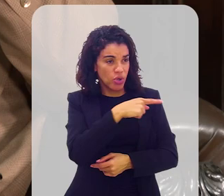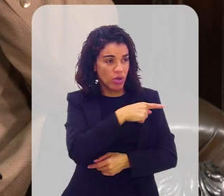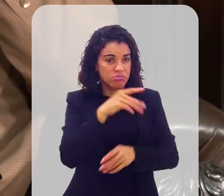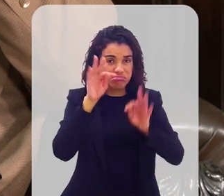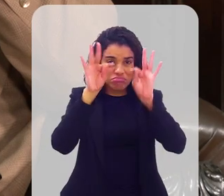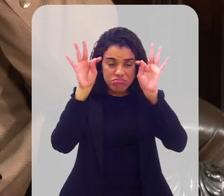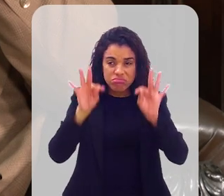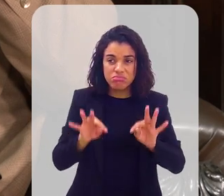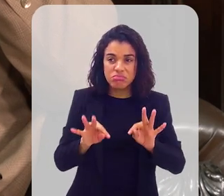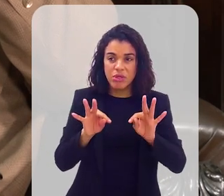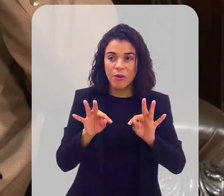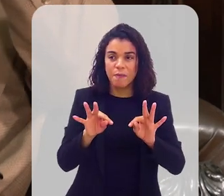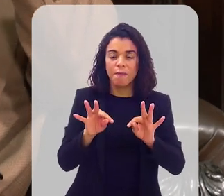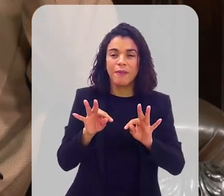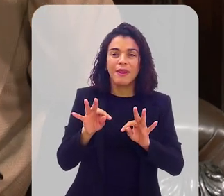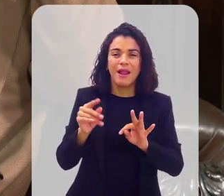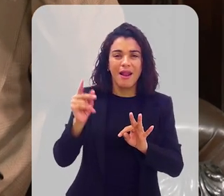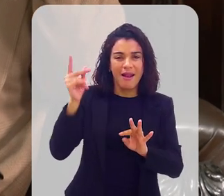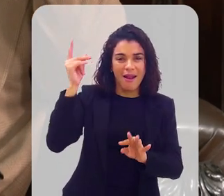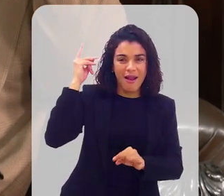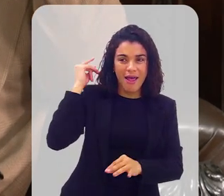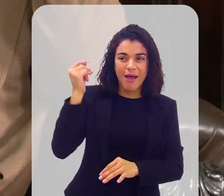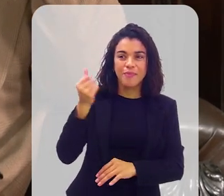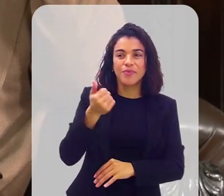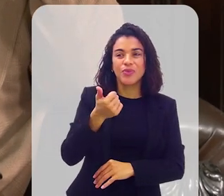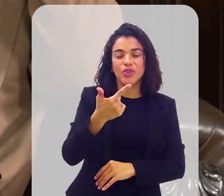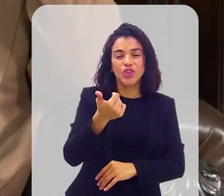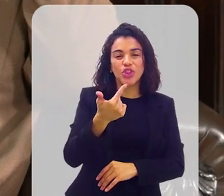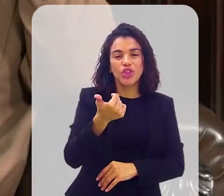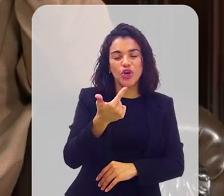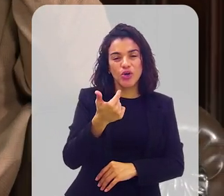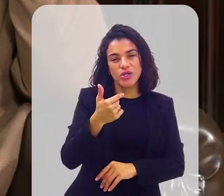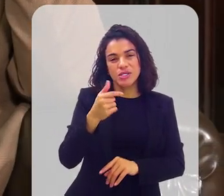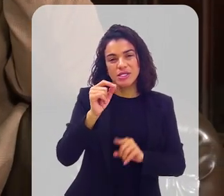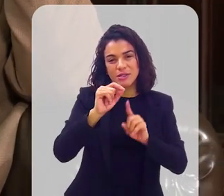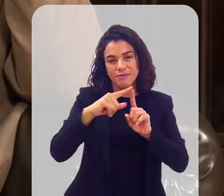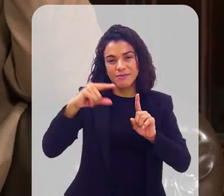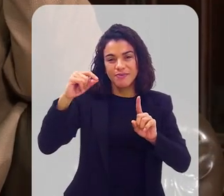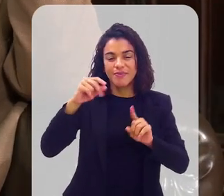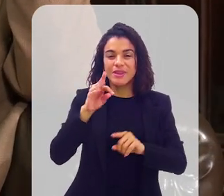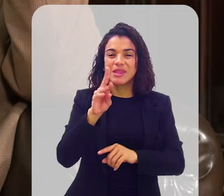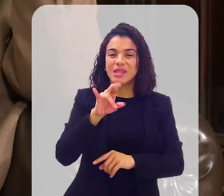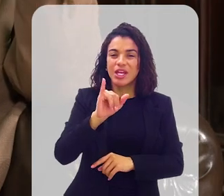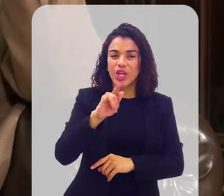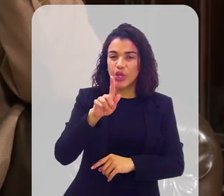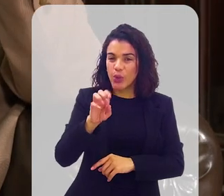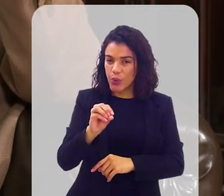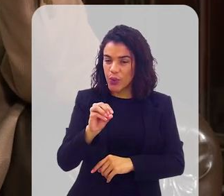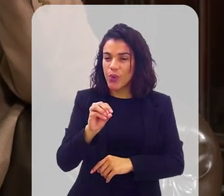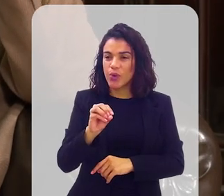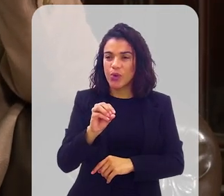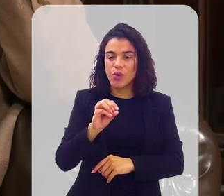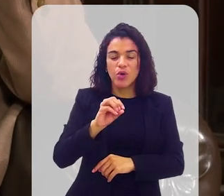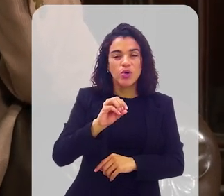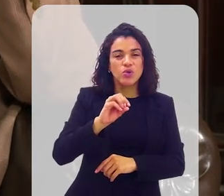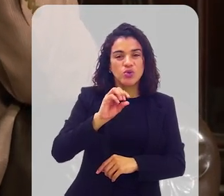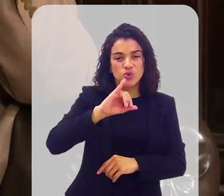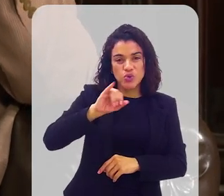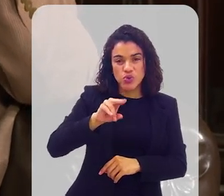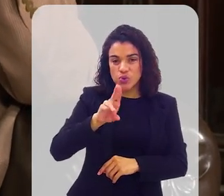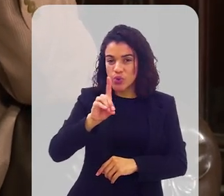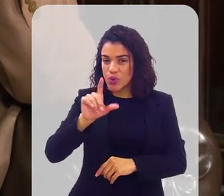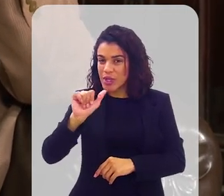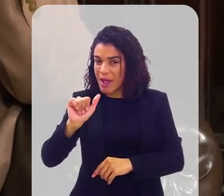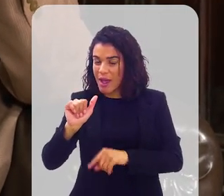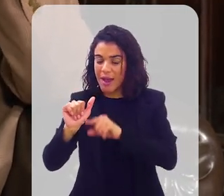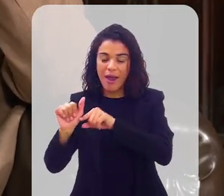está aqui, que é minha testemunha. Quando foi feito lá as 12 tribos, não é? Judá e Israel, muita gente daqui da